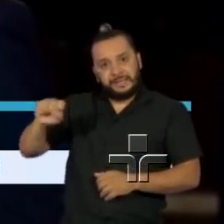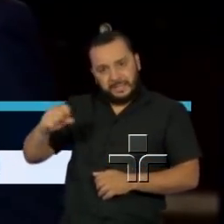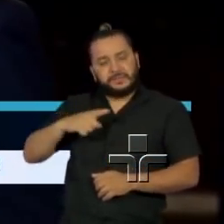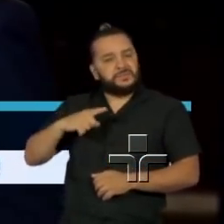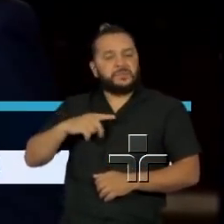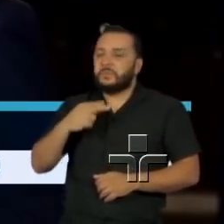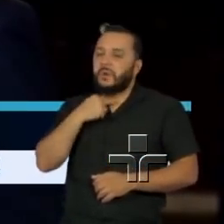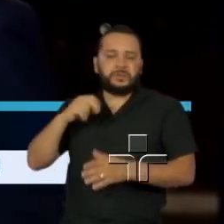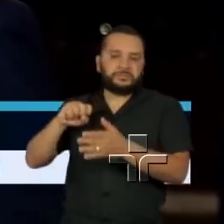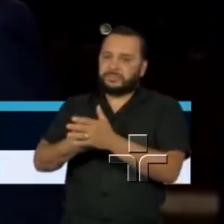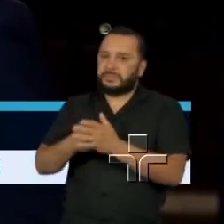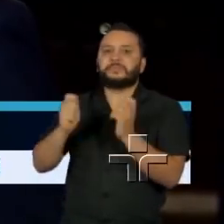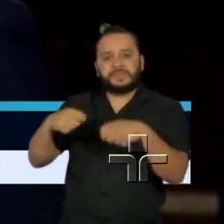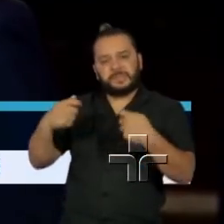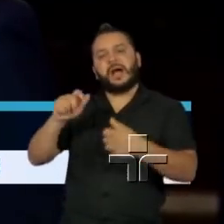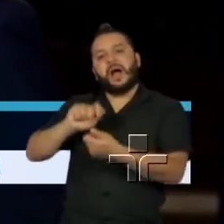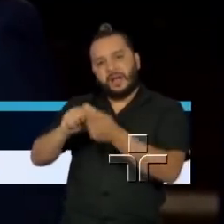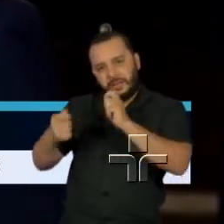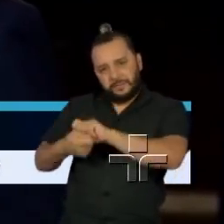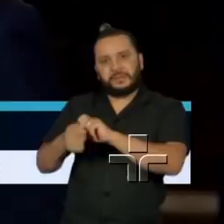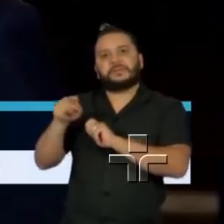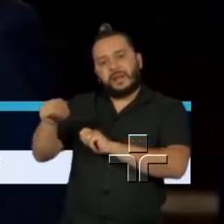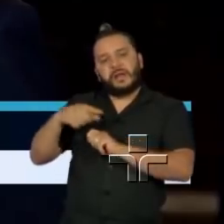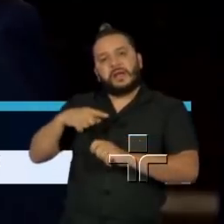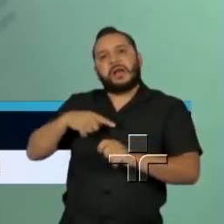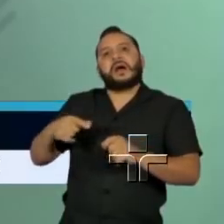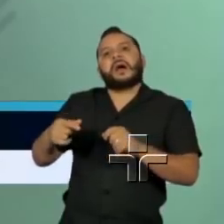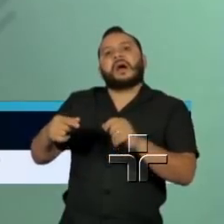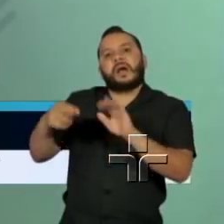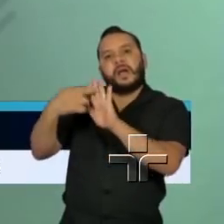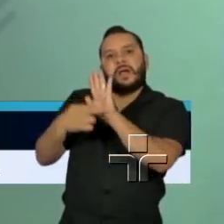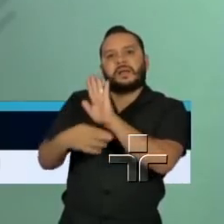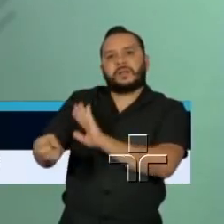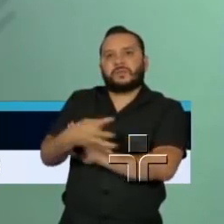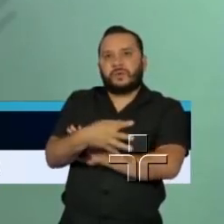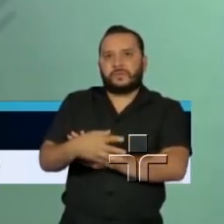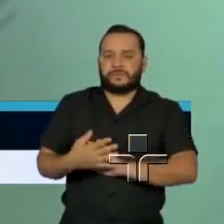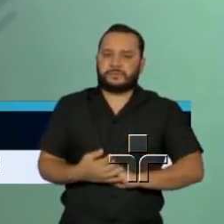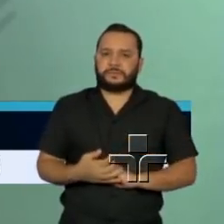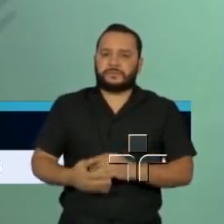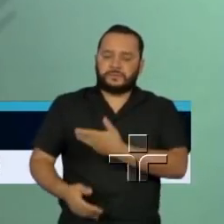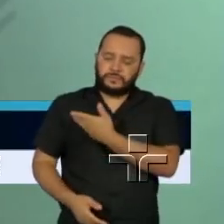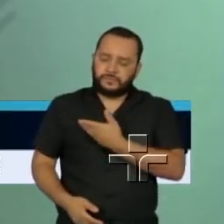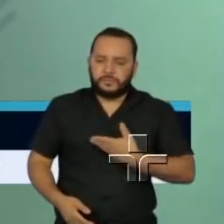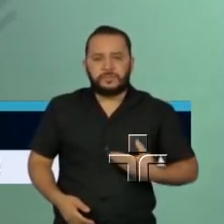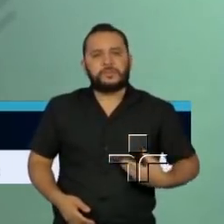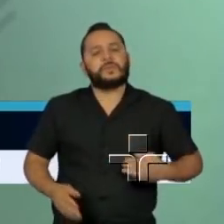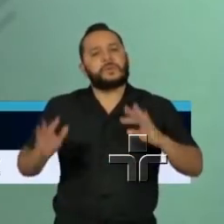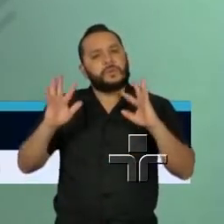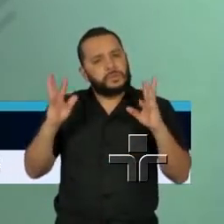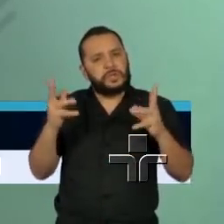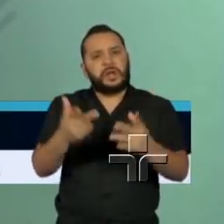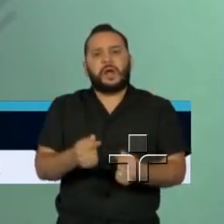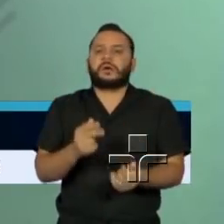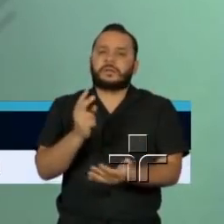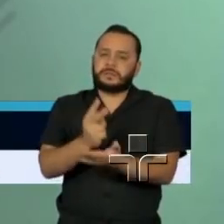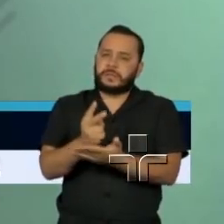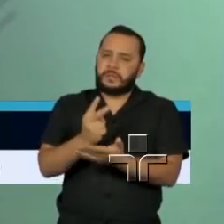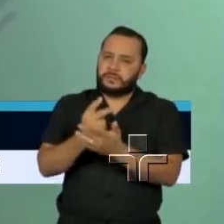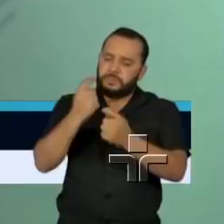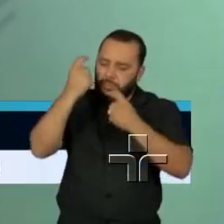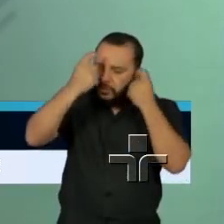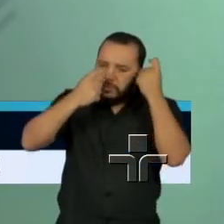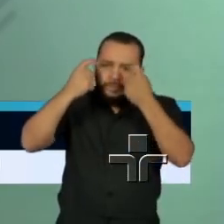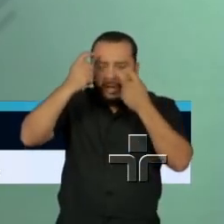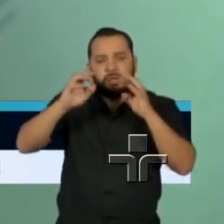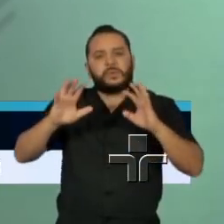é também adaptar esse serviço às novas regras. Reafirmamos que o governo como um todo está sempre preocupado com